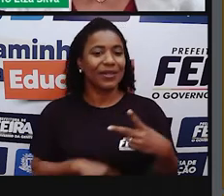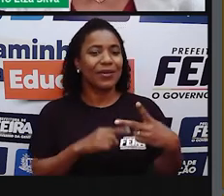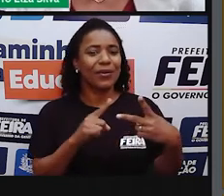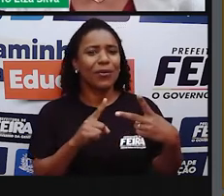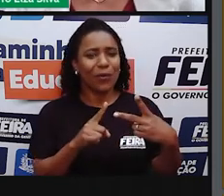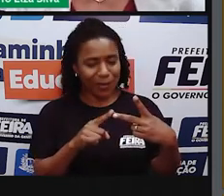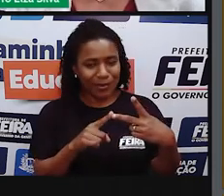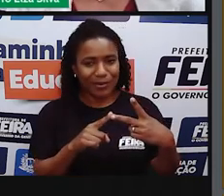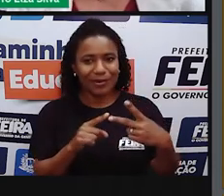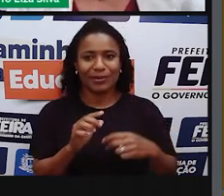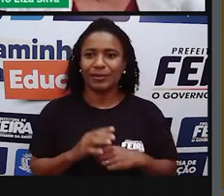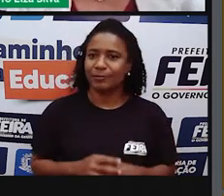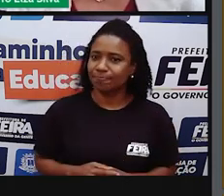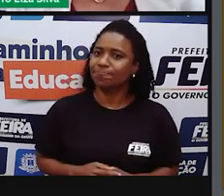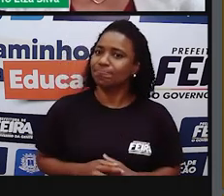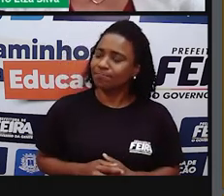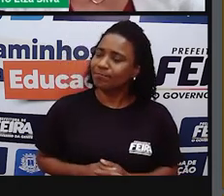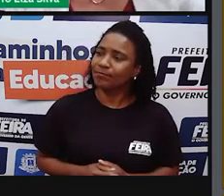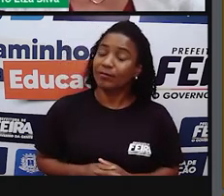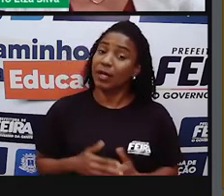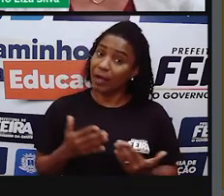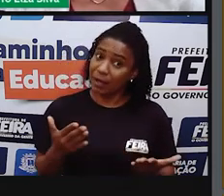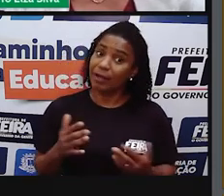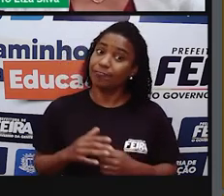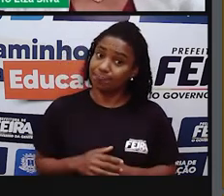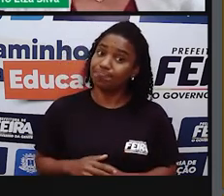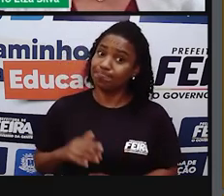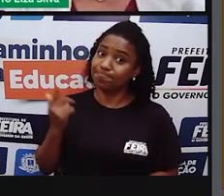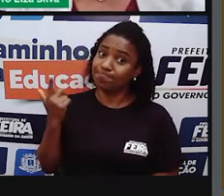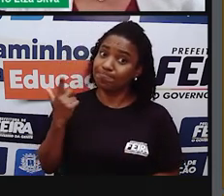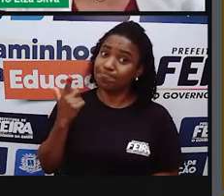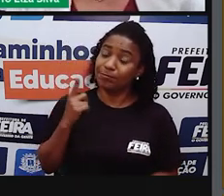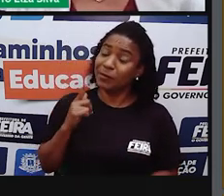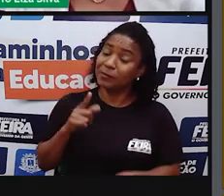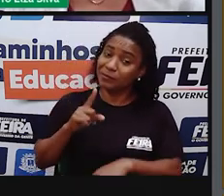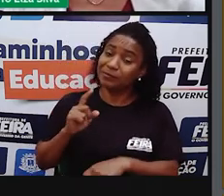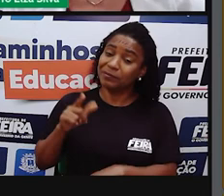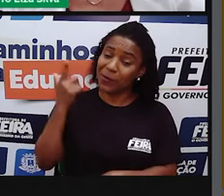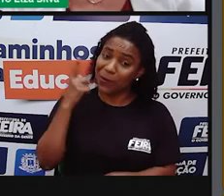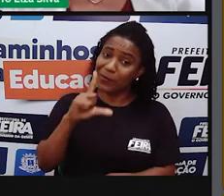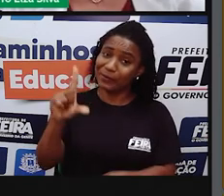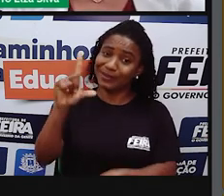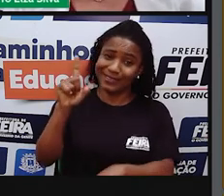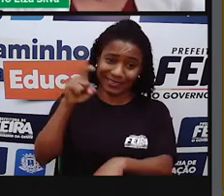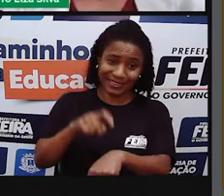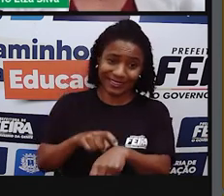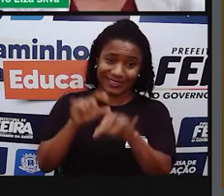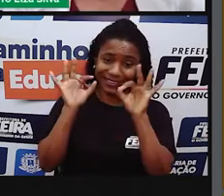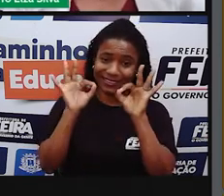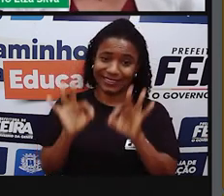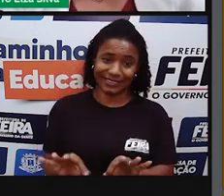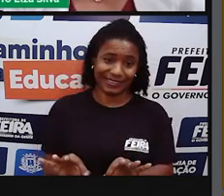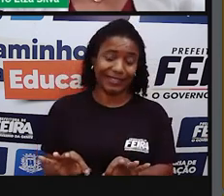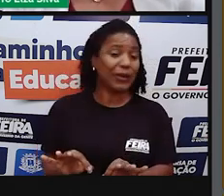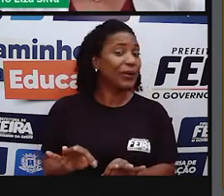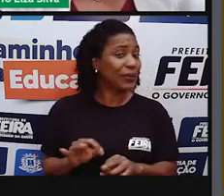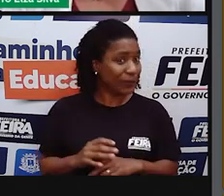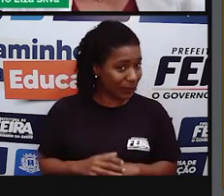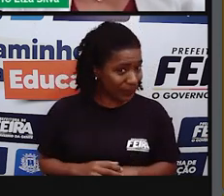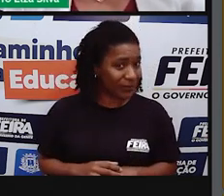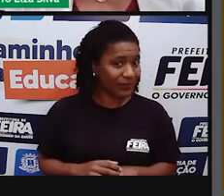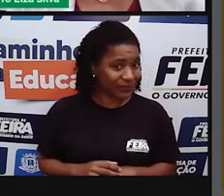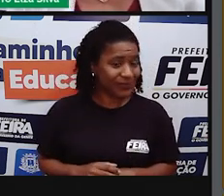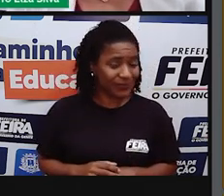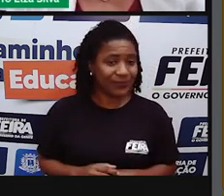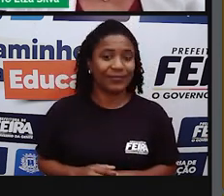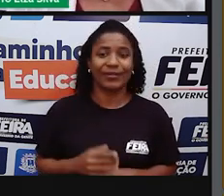nunca? Better late than never. Ora, o que é que ele quer nos ensinar? Que, às vezes, a gente demora